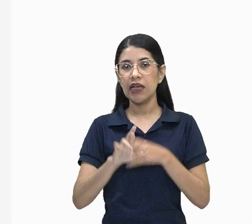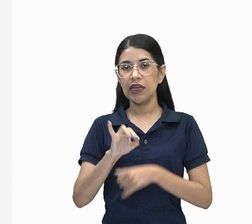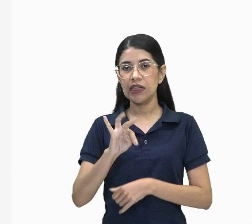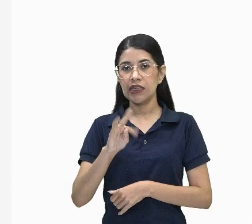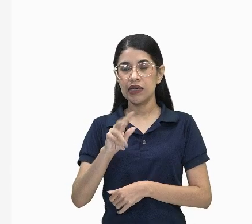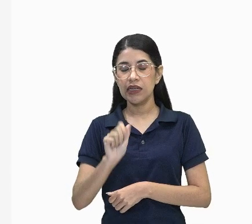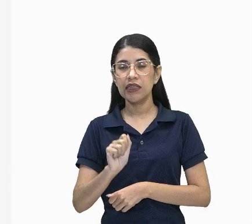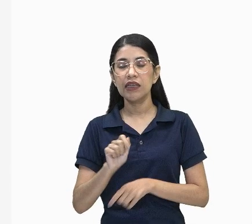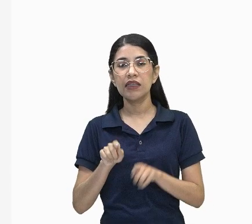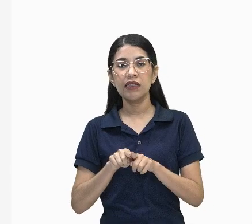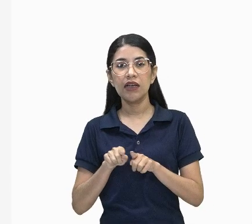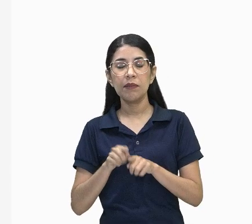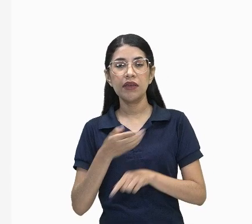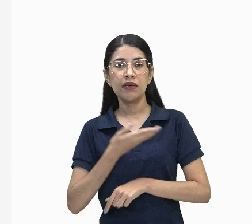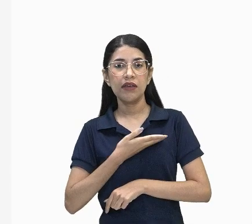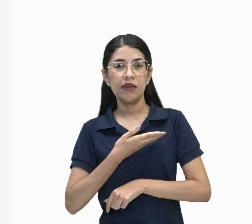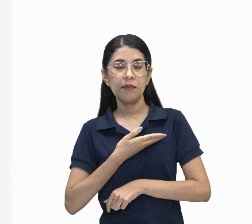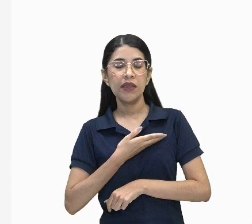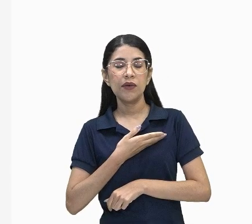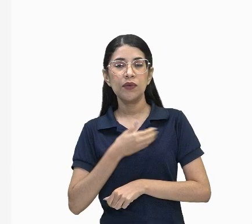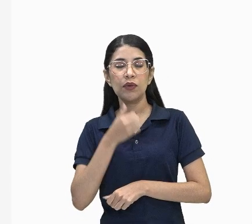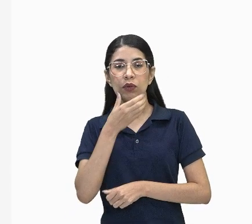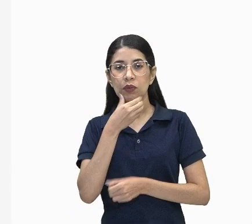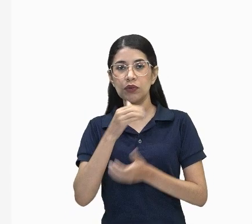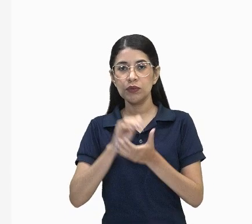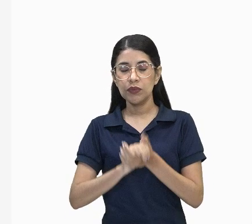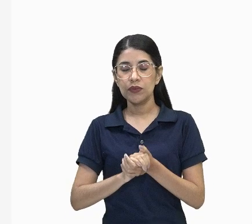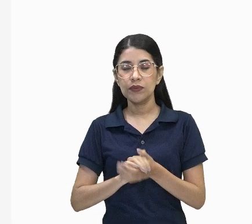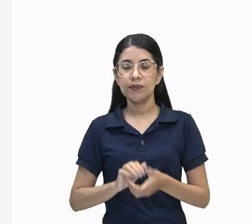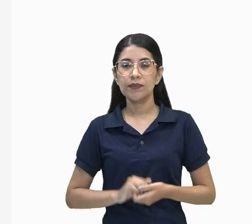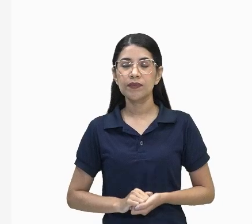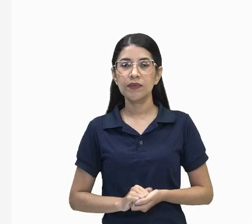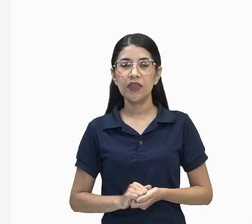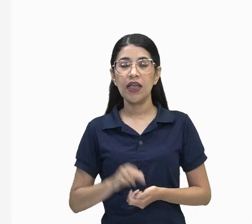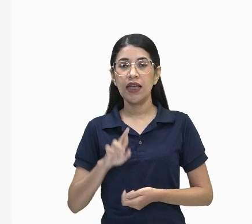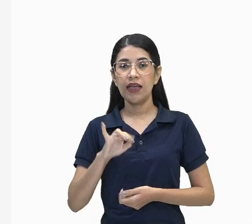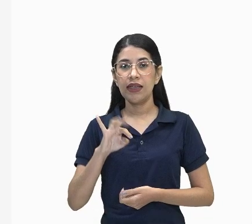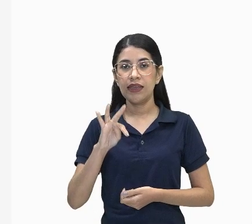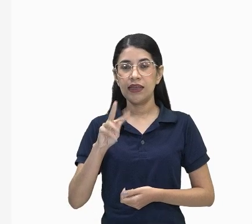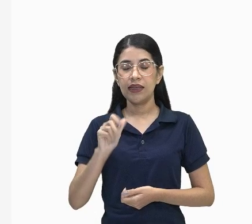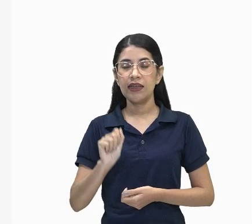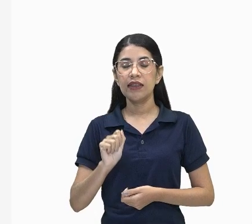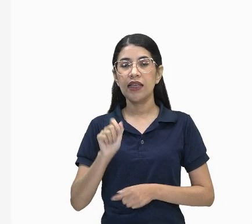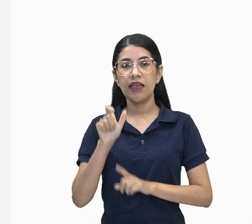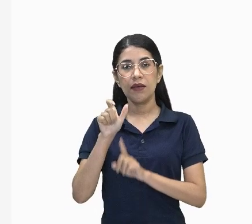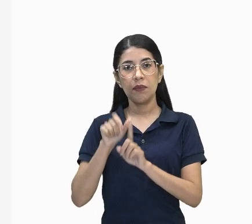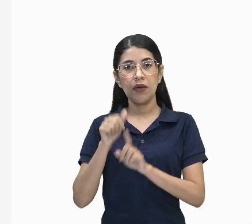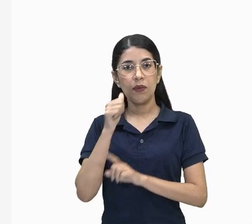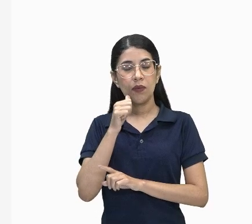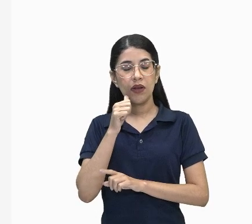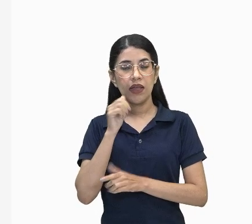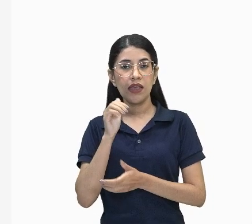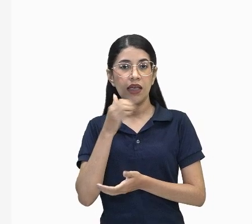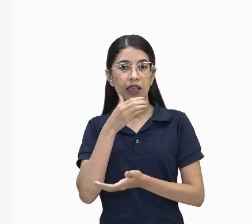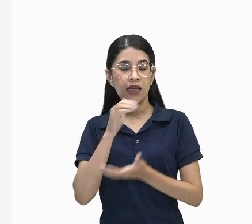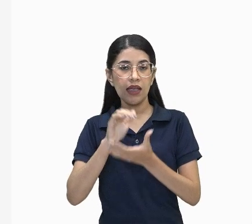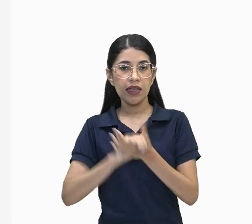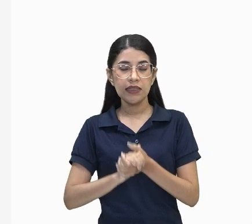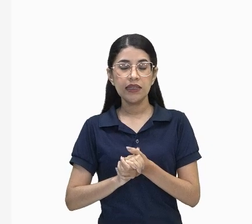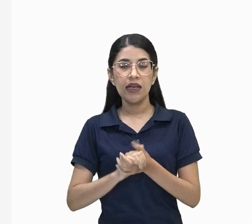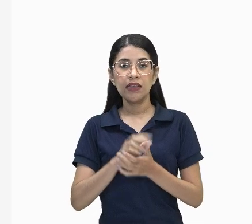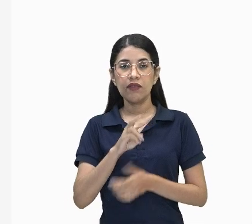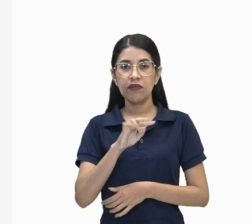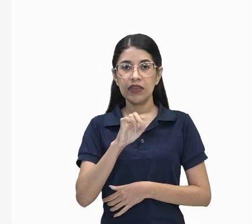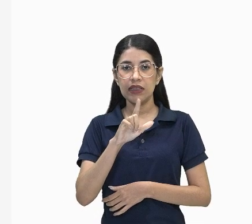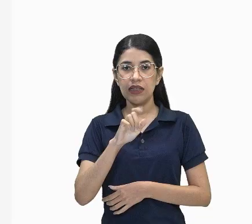é amigo do marido da Rita. A Rita é a personagem mulher casada com o Vilela e